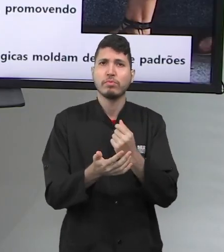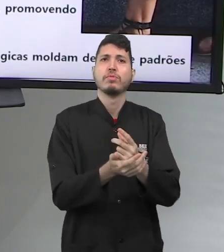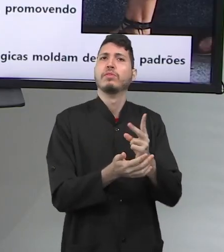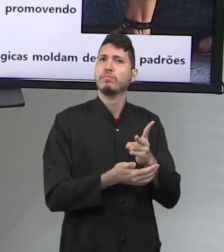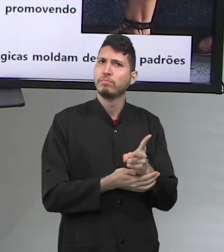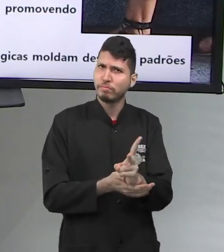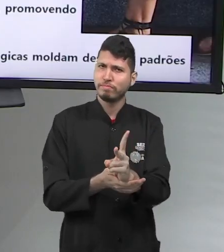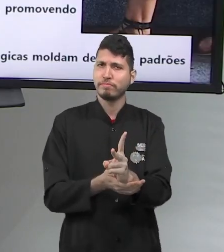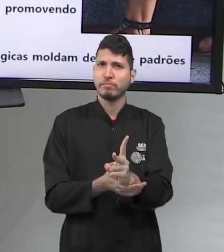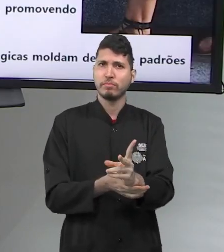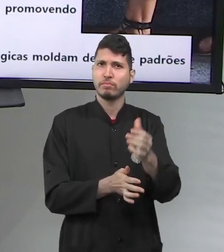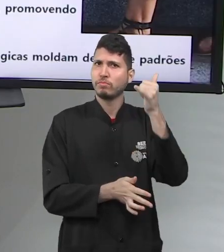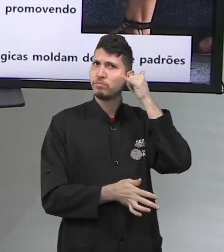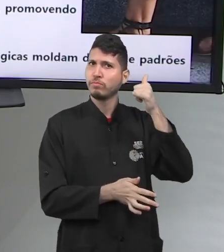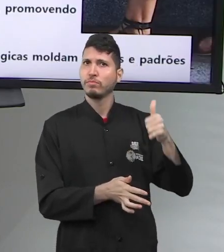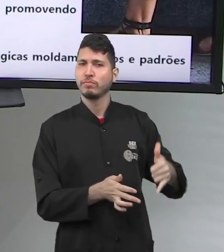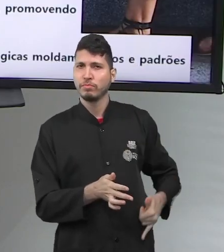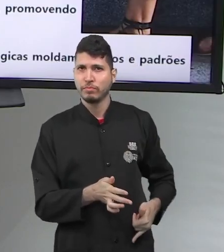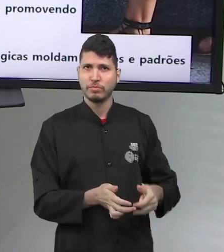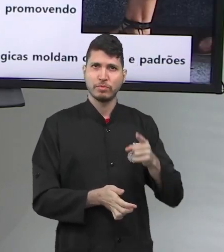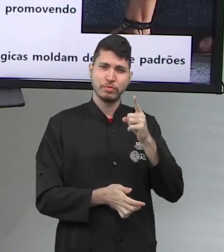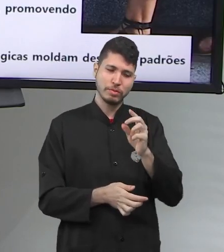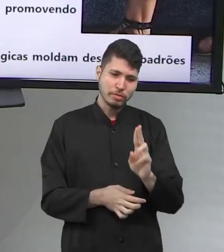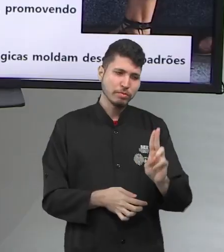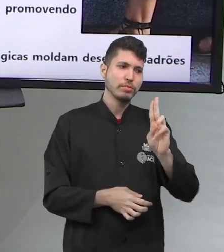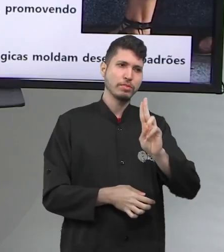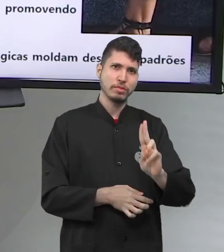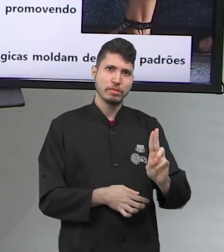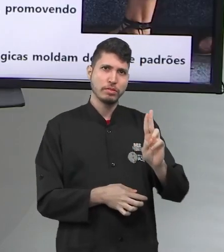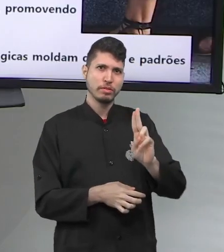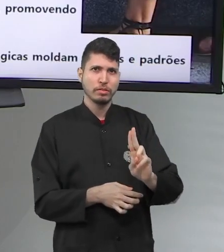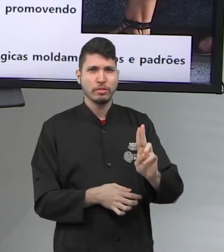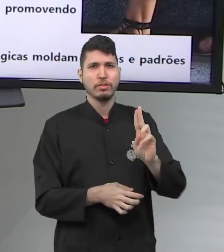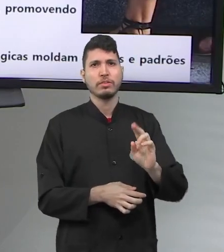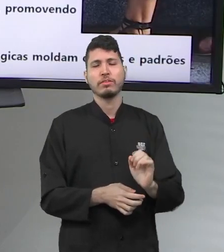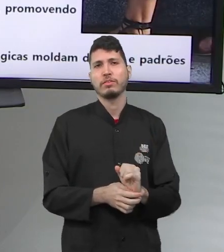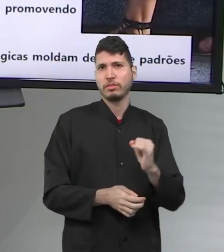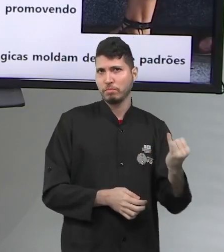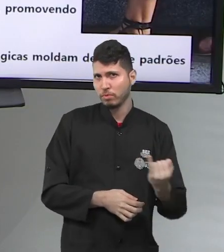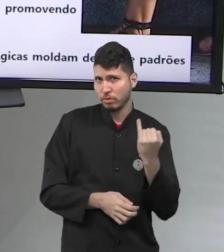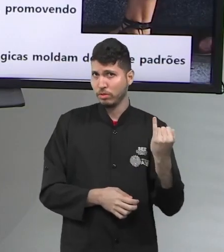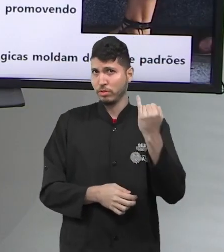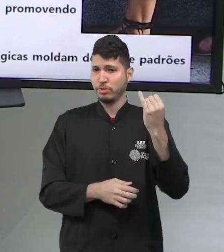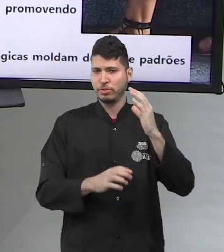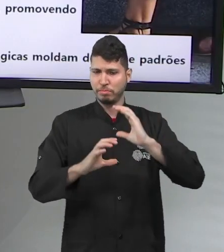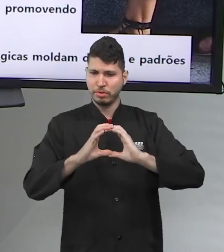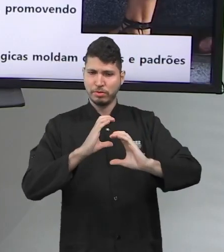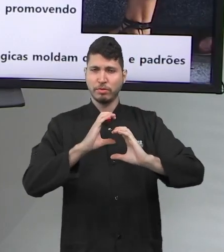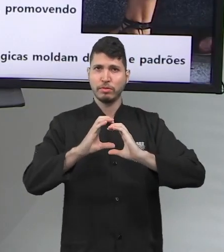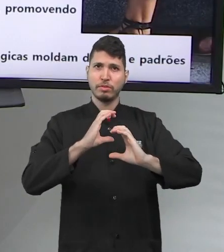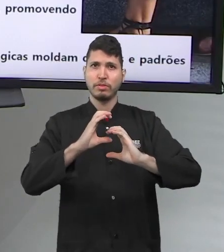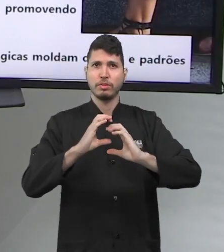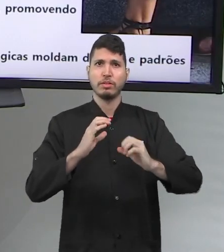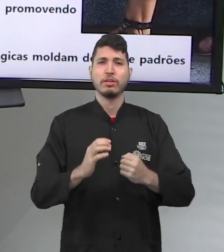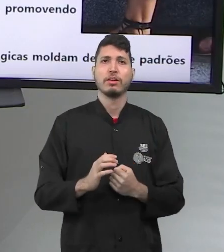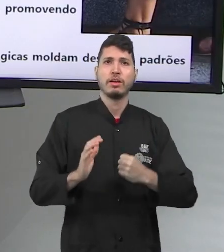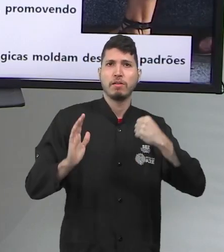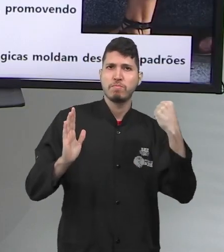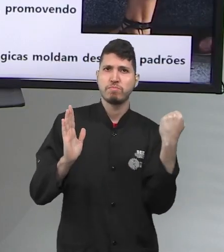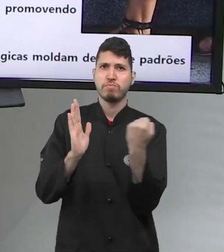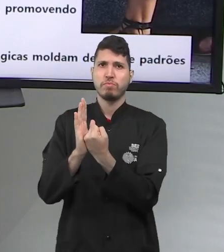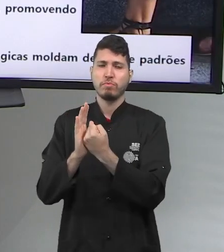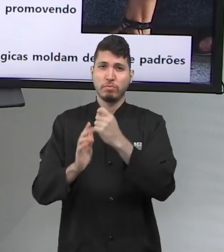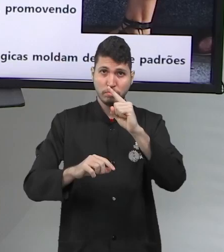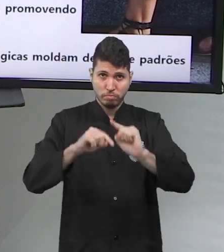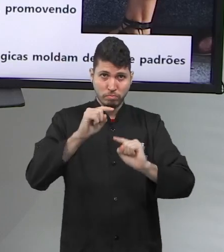celular que está funcionando, que atende à sua necessidade de comunicação. A marca lança um